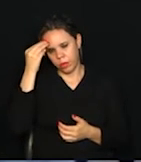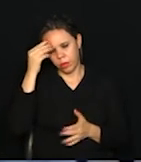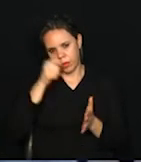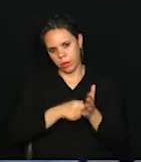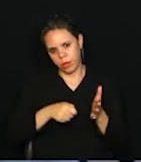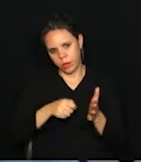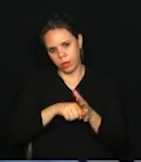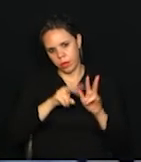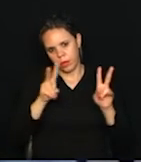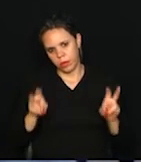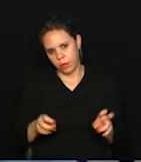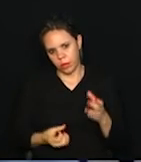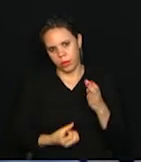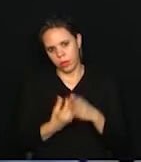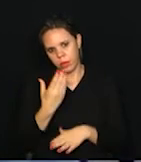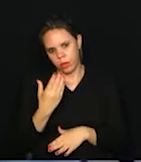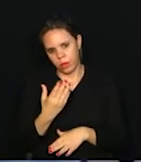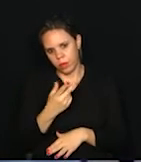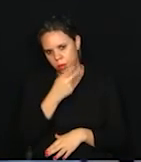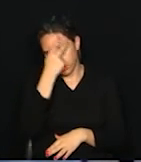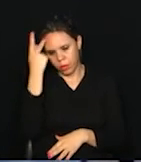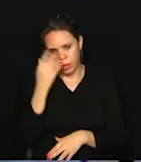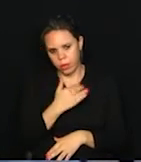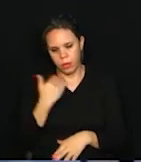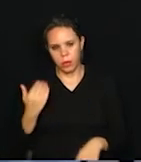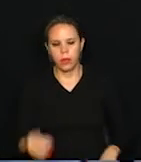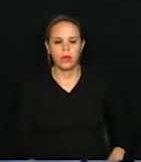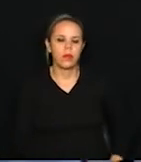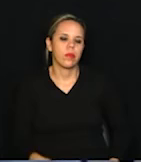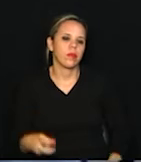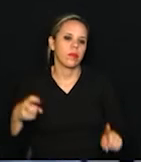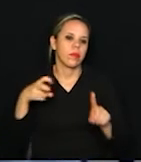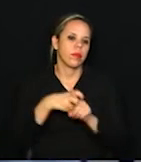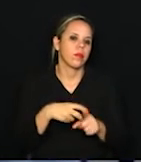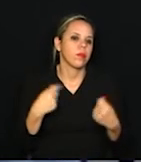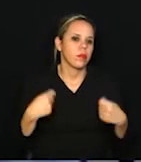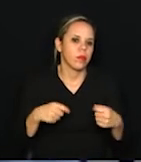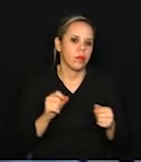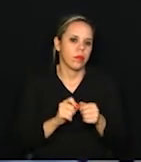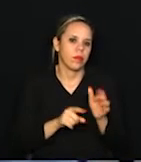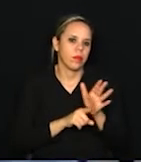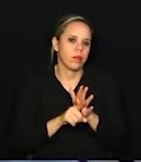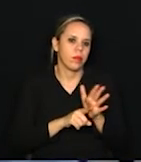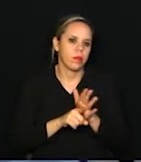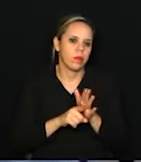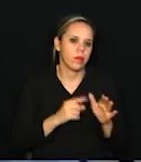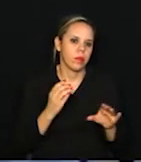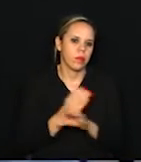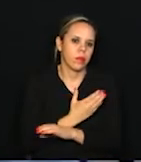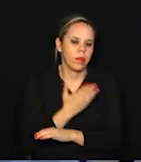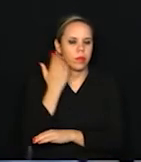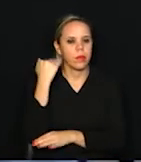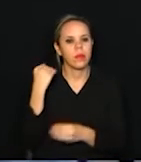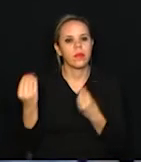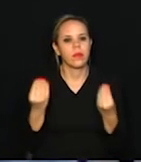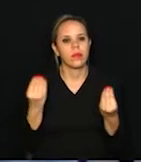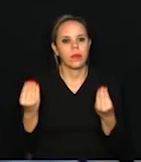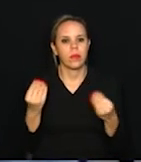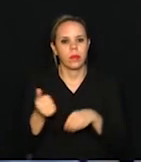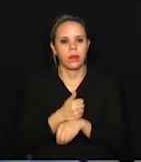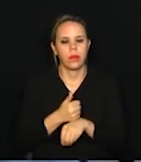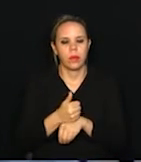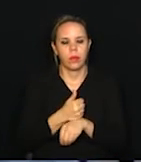sobre a origem das vítimas fatais, né? Eu precisaria fazer uma pesquisa mais completa para saber qual é a